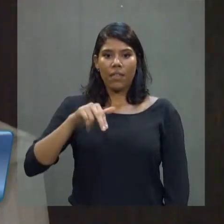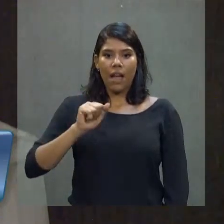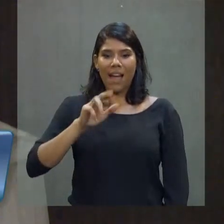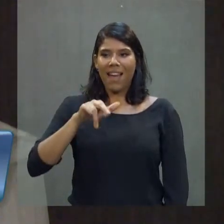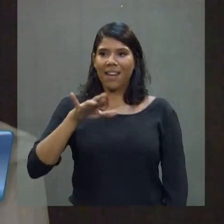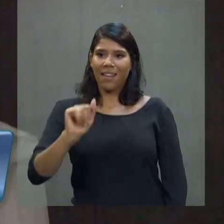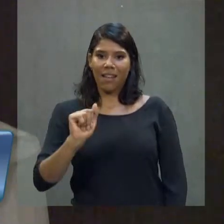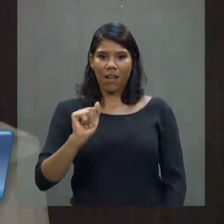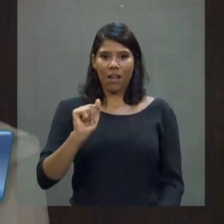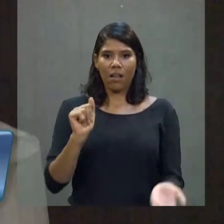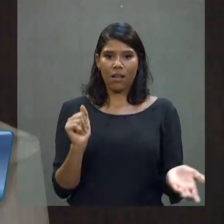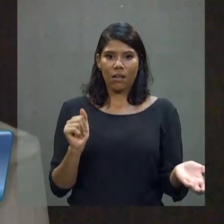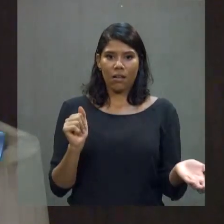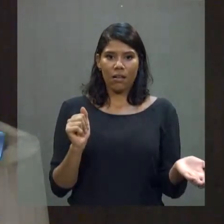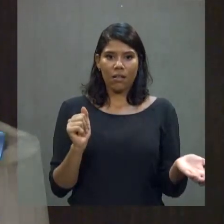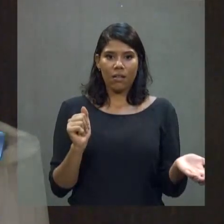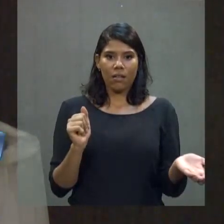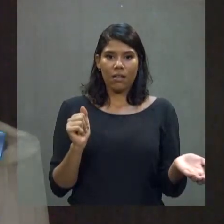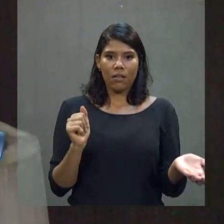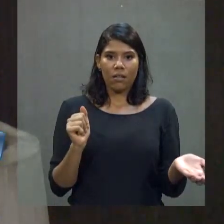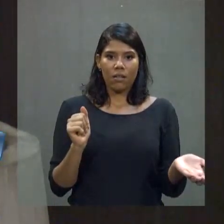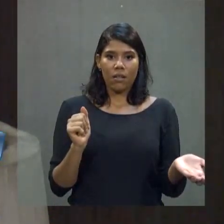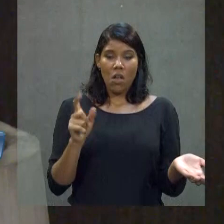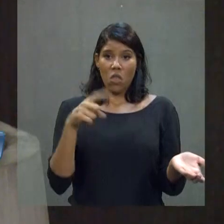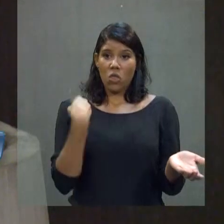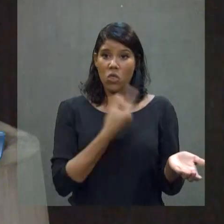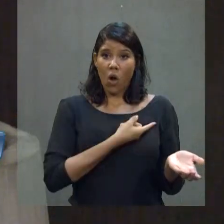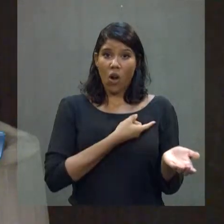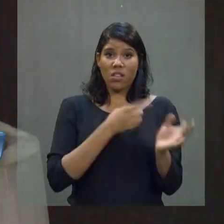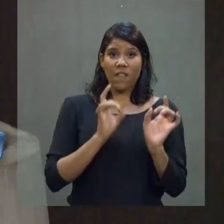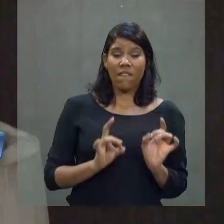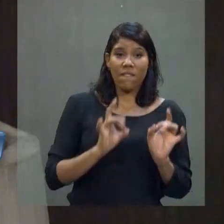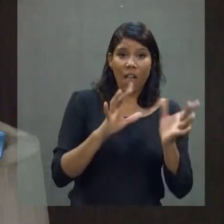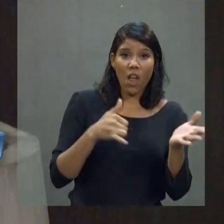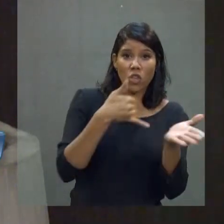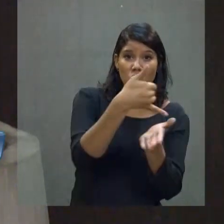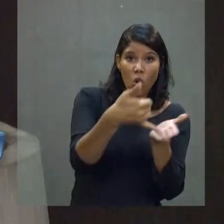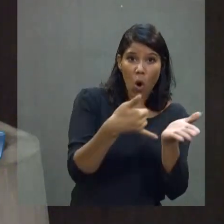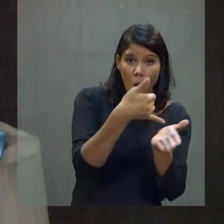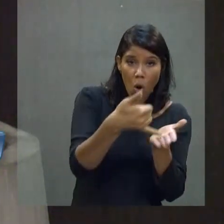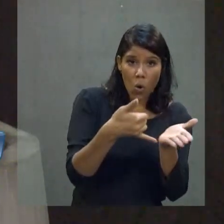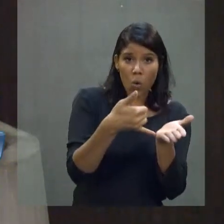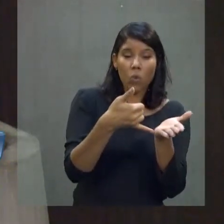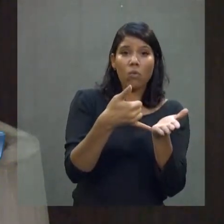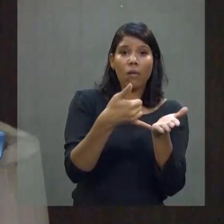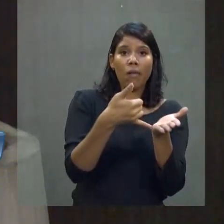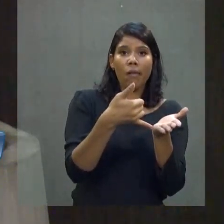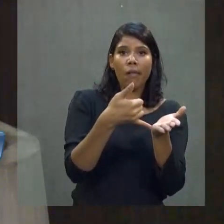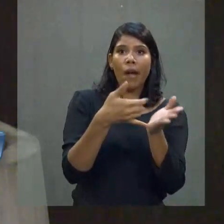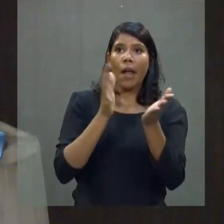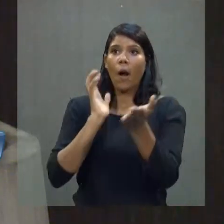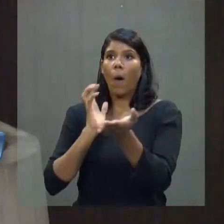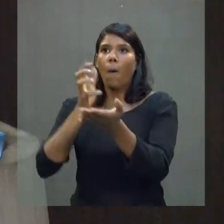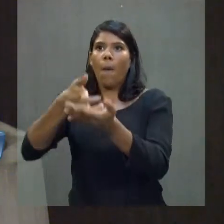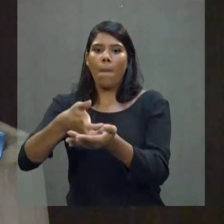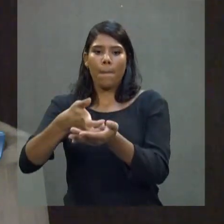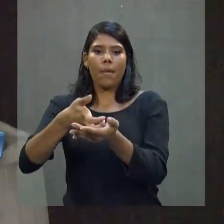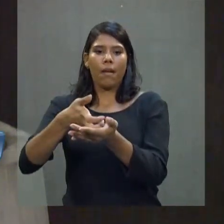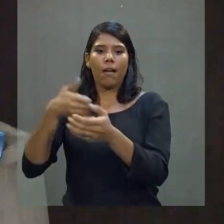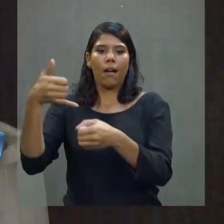hoje exporta óleo cru para comprar gasolina de fora, porque ele não tem capacidade de refino aqui. Fazer refinaria no Ceará